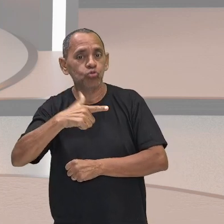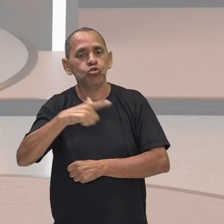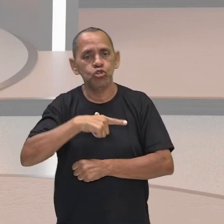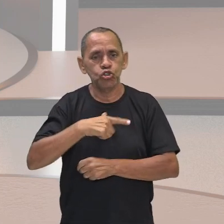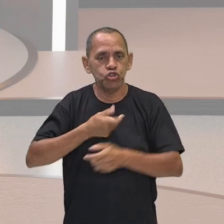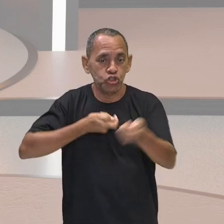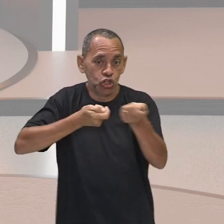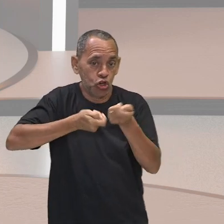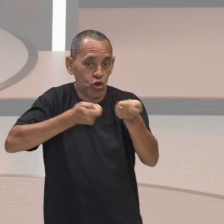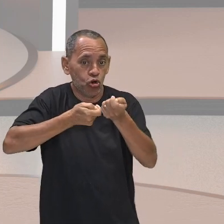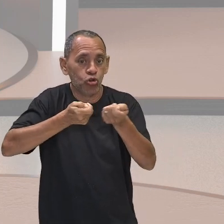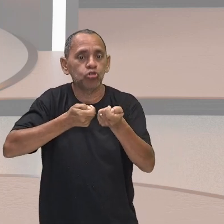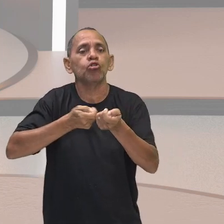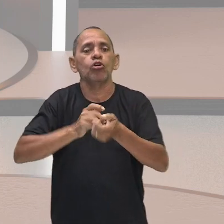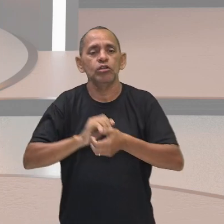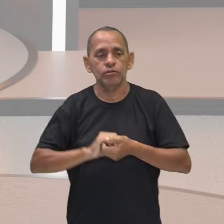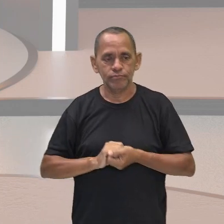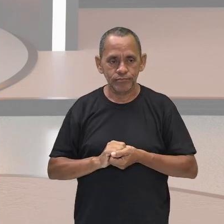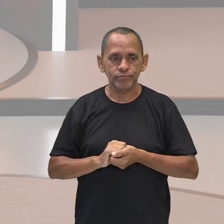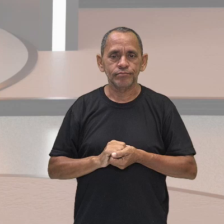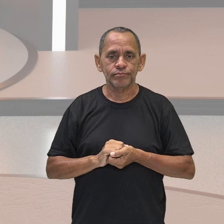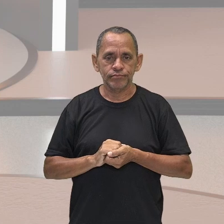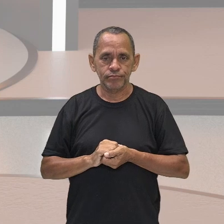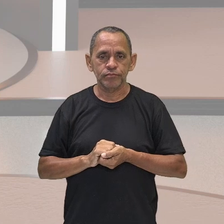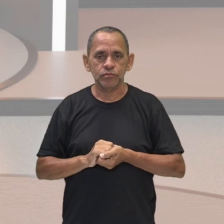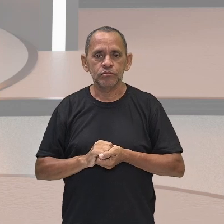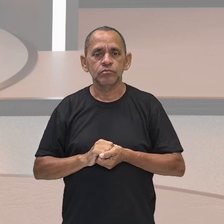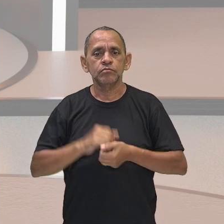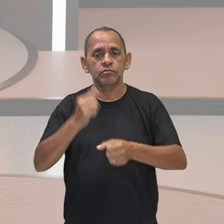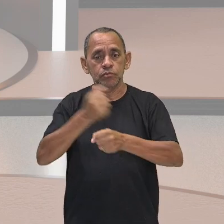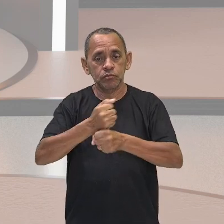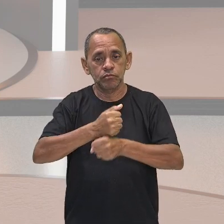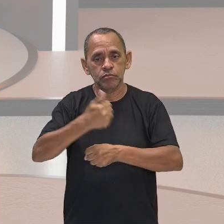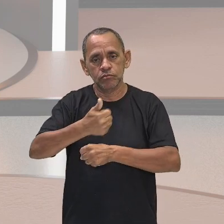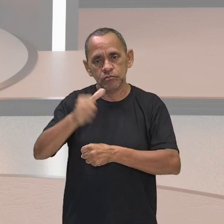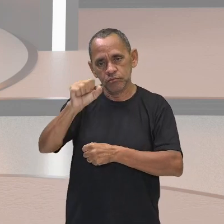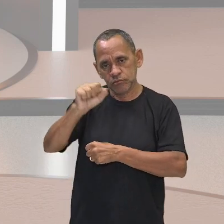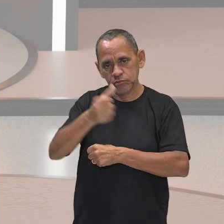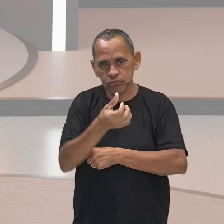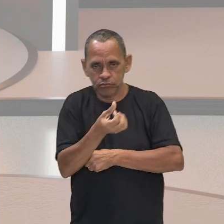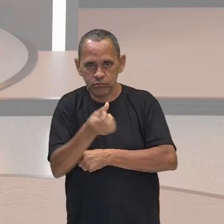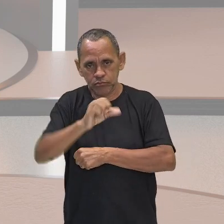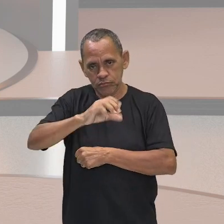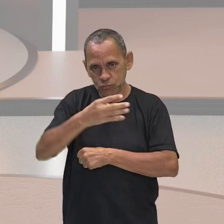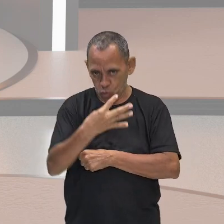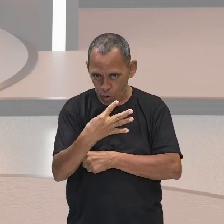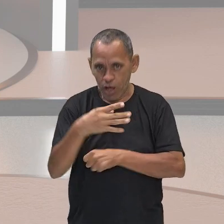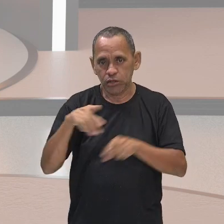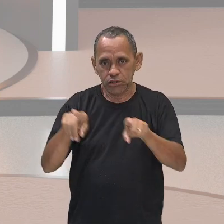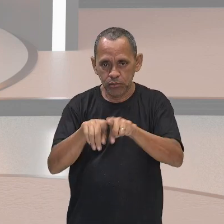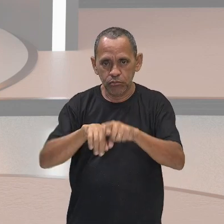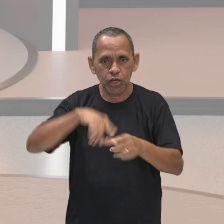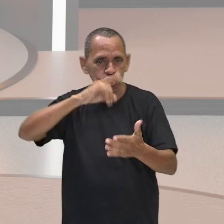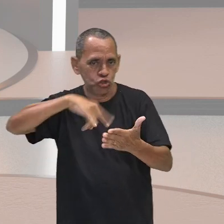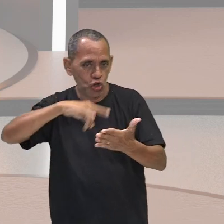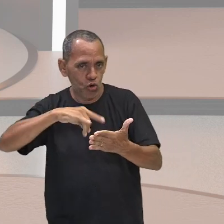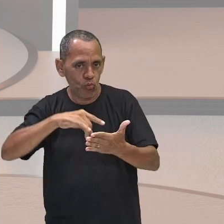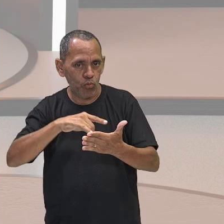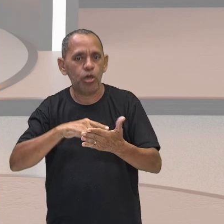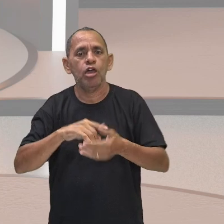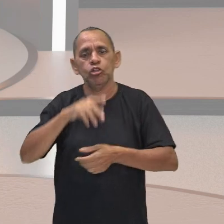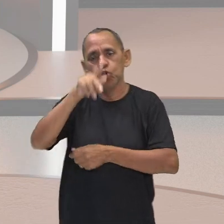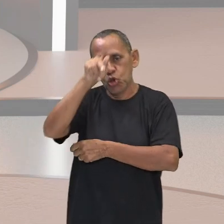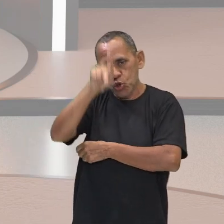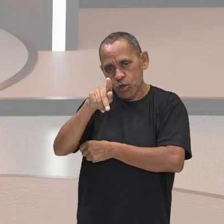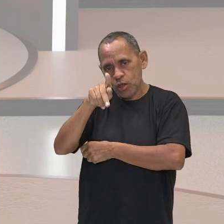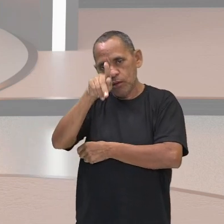um pouco sobre essa questão religiosa, tá? Em 1864, uma bula do Papa Pio IX, o Sílabus, ele